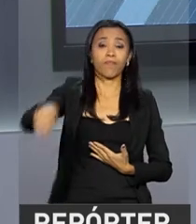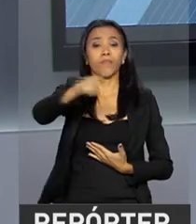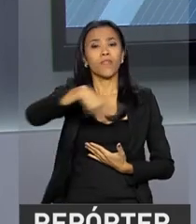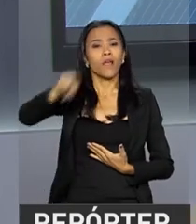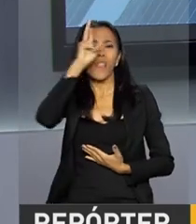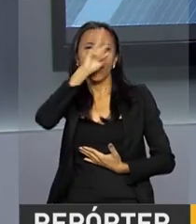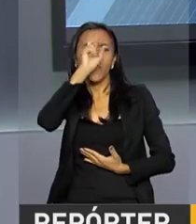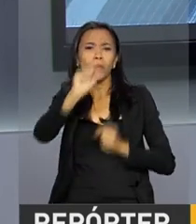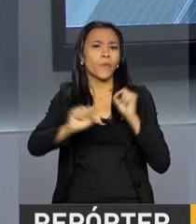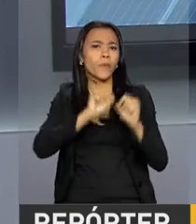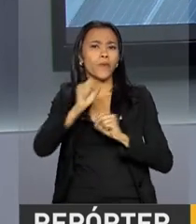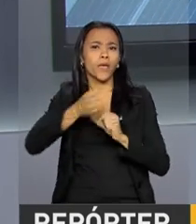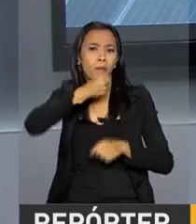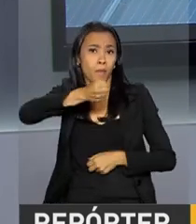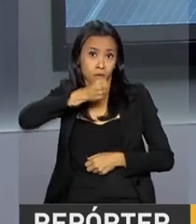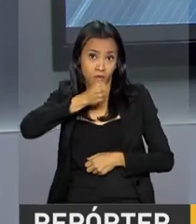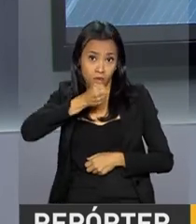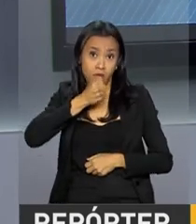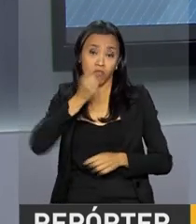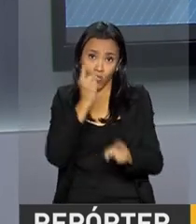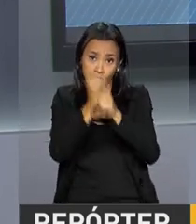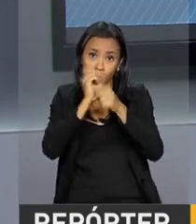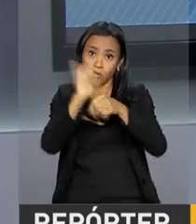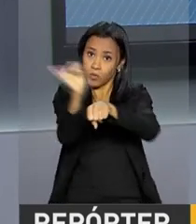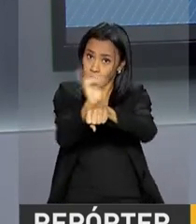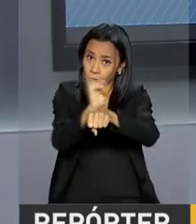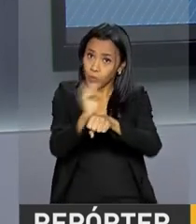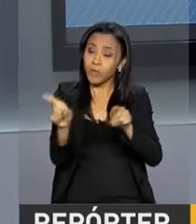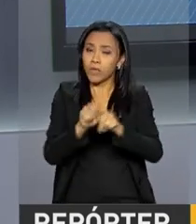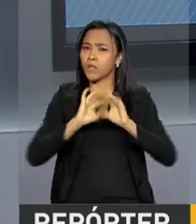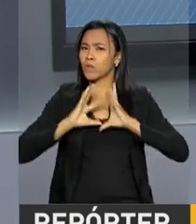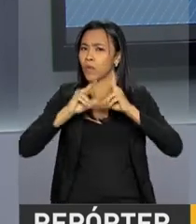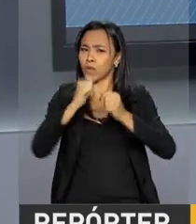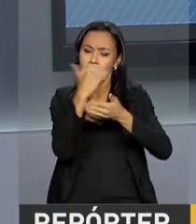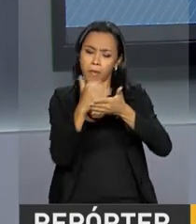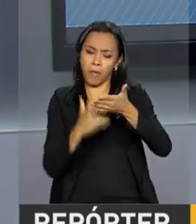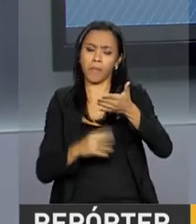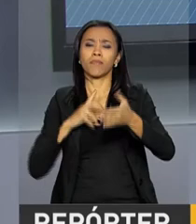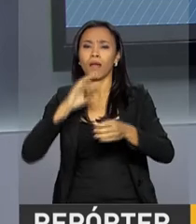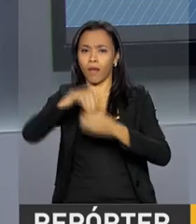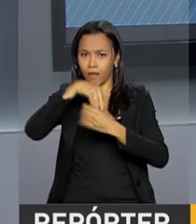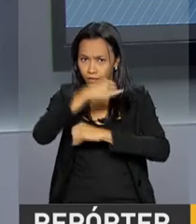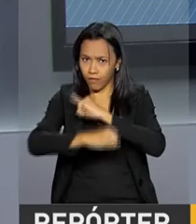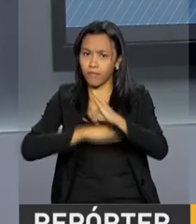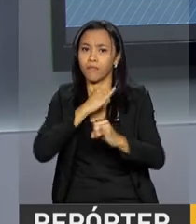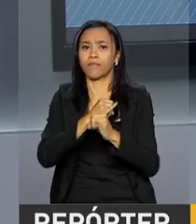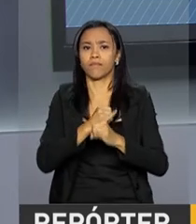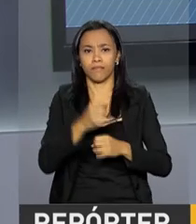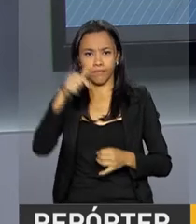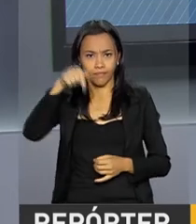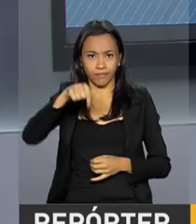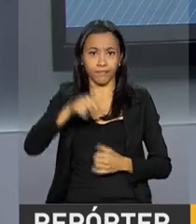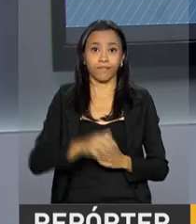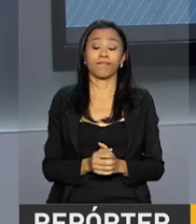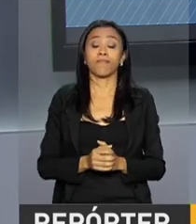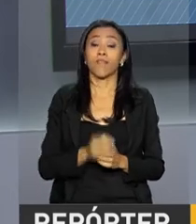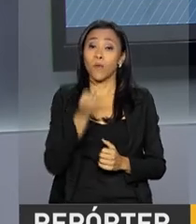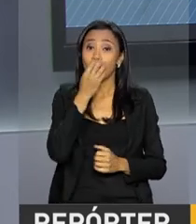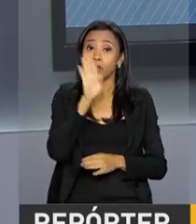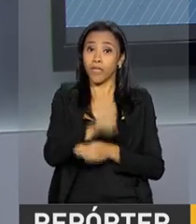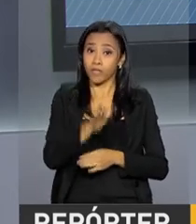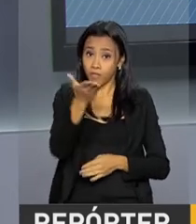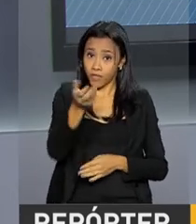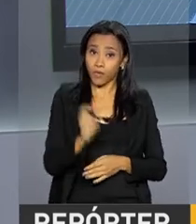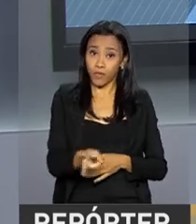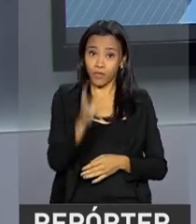lembrando que as nossas reportagens estão no youtube e toda a programação também está na página da nbr na internet uma boa